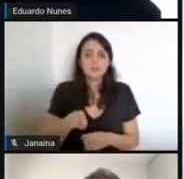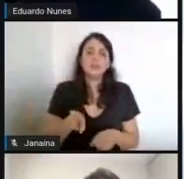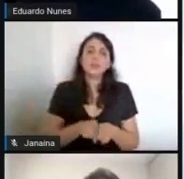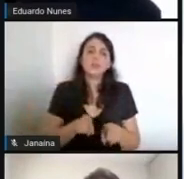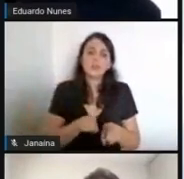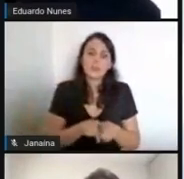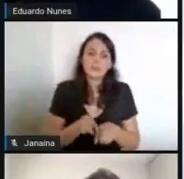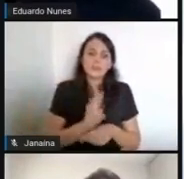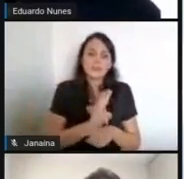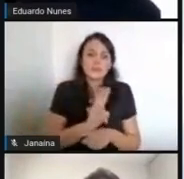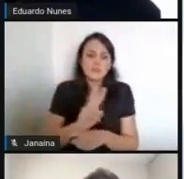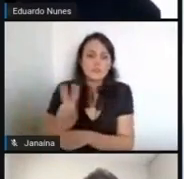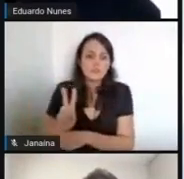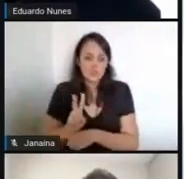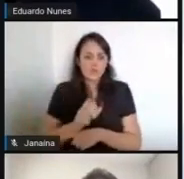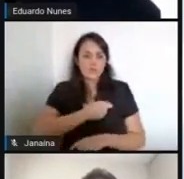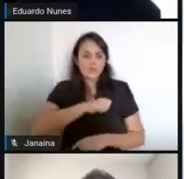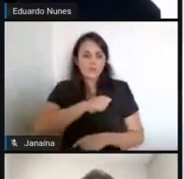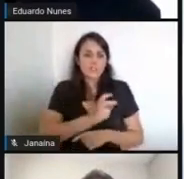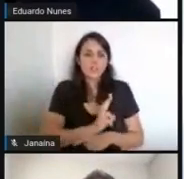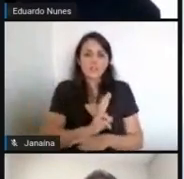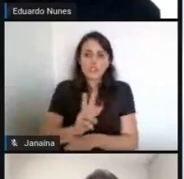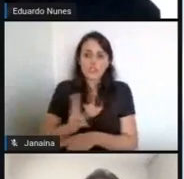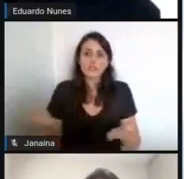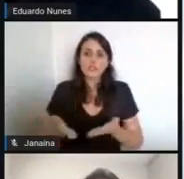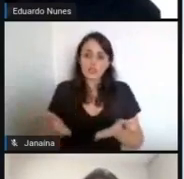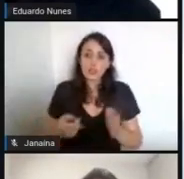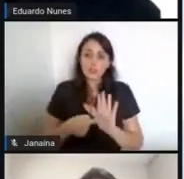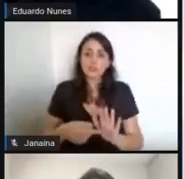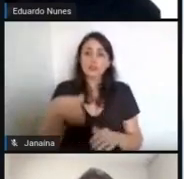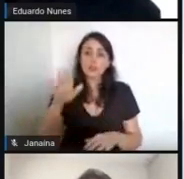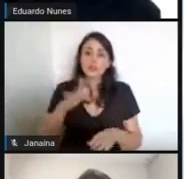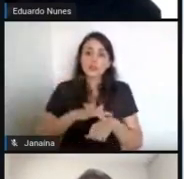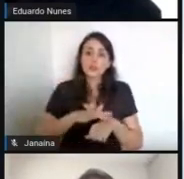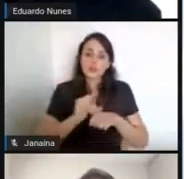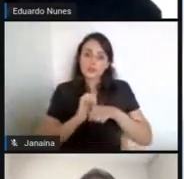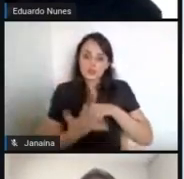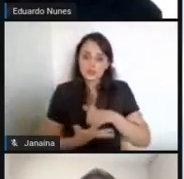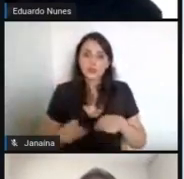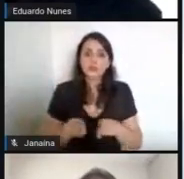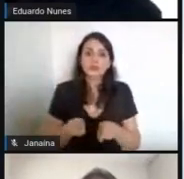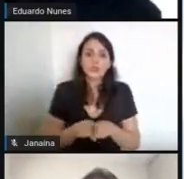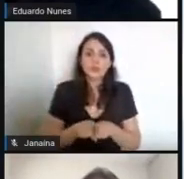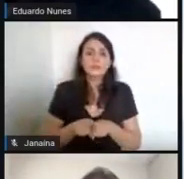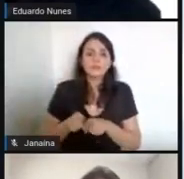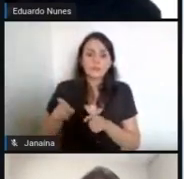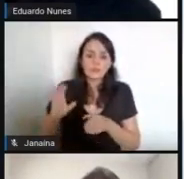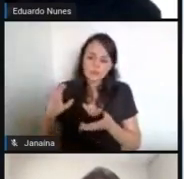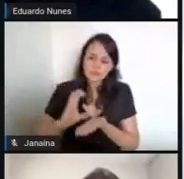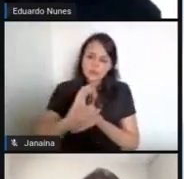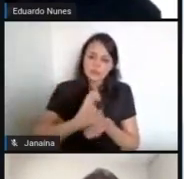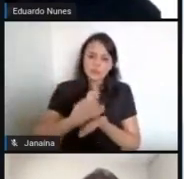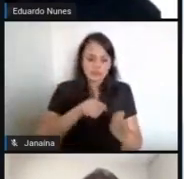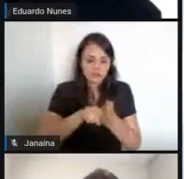que agora ganhou um destaque muito grande na pandemia, né, ações de incentivo à pesquisa, e entender que o SUS, dentro da